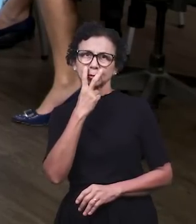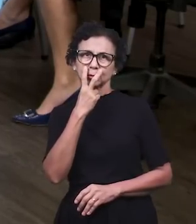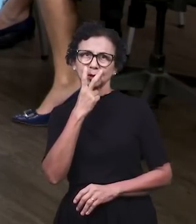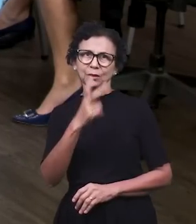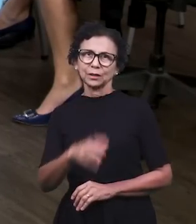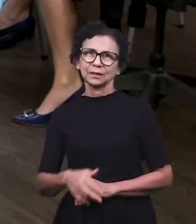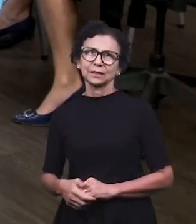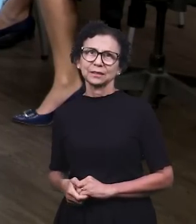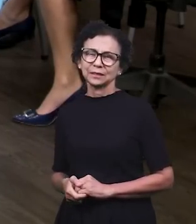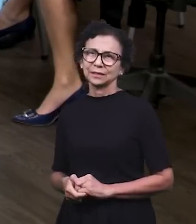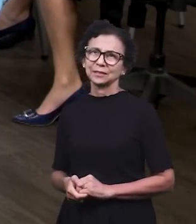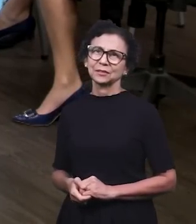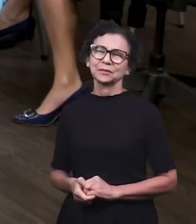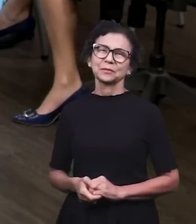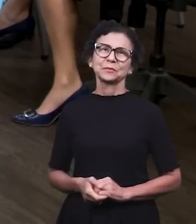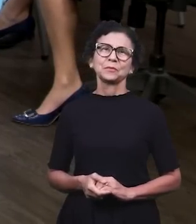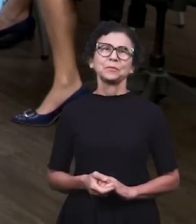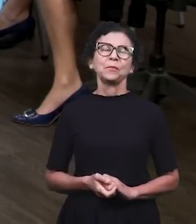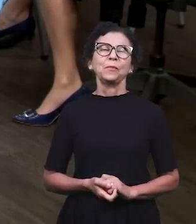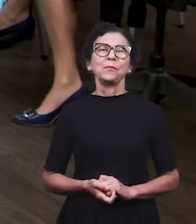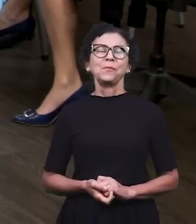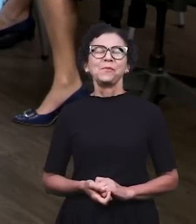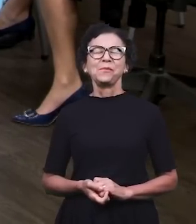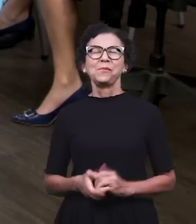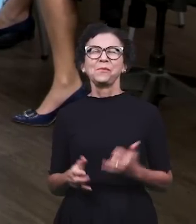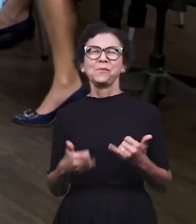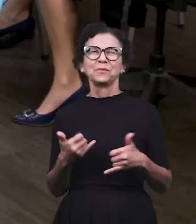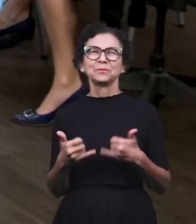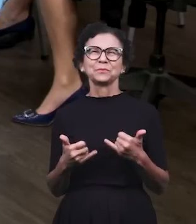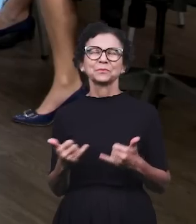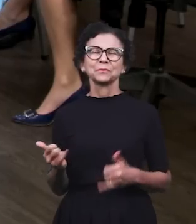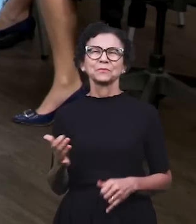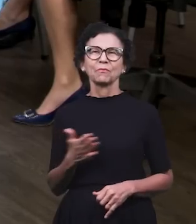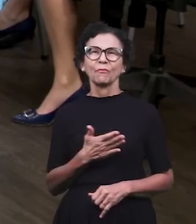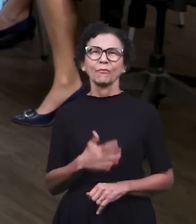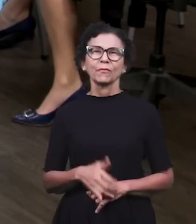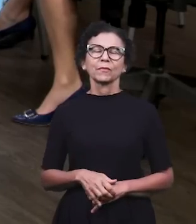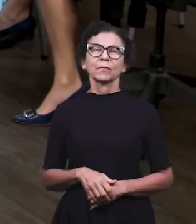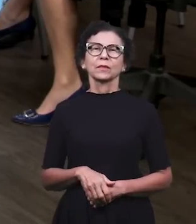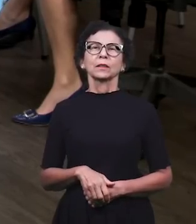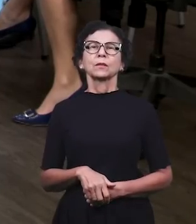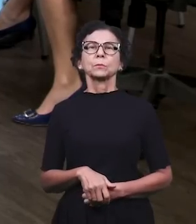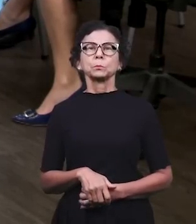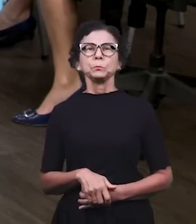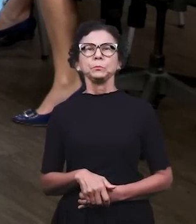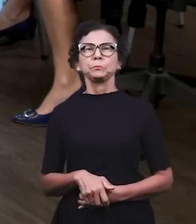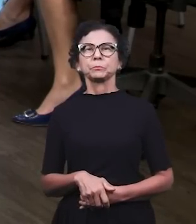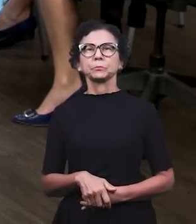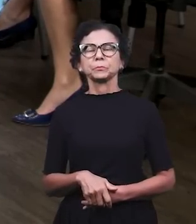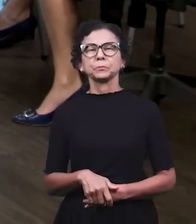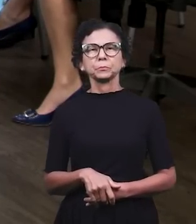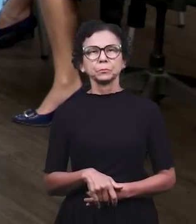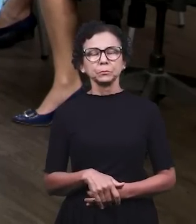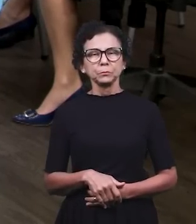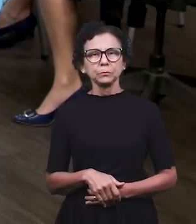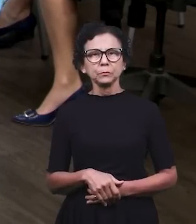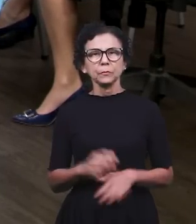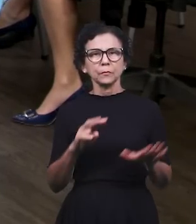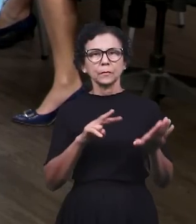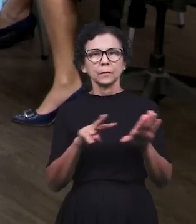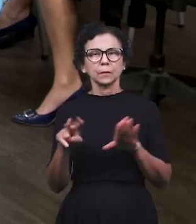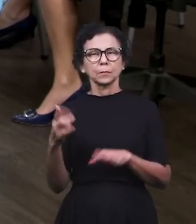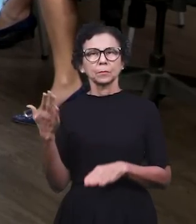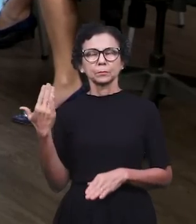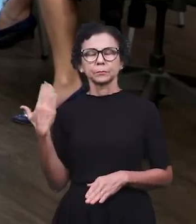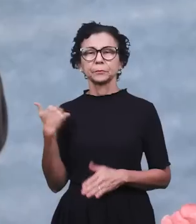casa às 10 horas da noite. Vamos, é assim mesmo, não tem jeito não. Vamos seguir aqui. Muito bem, nós começamos